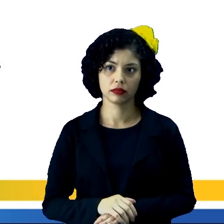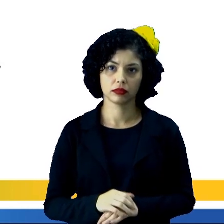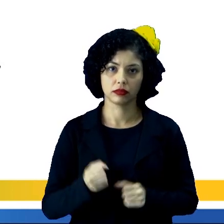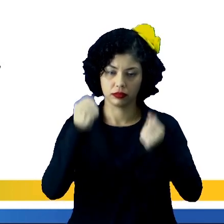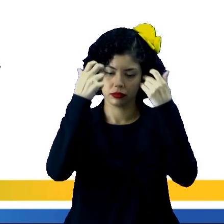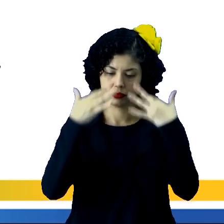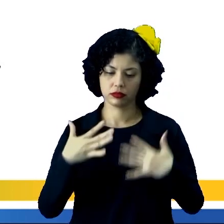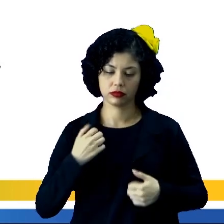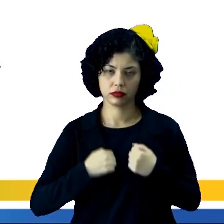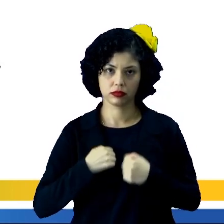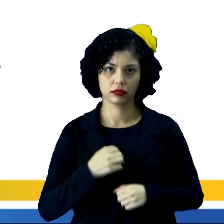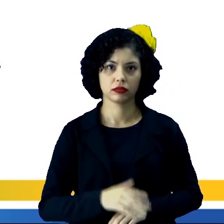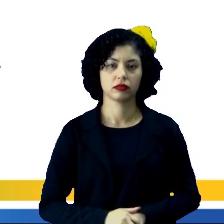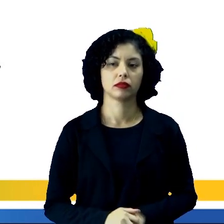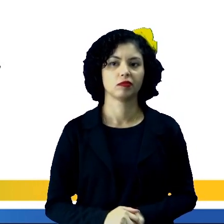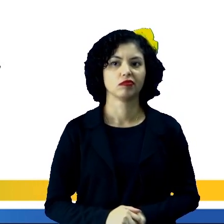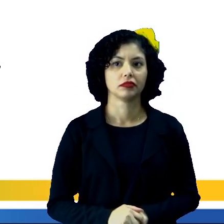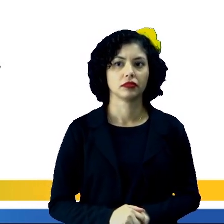tome um banho.